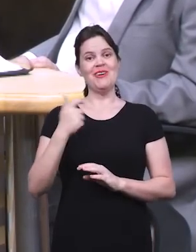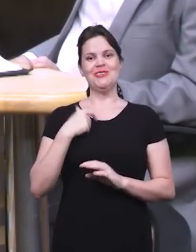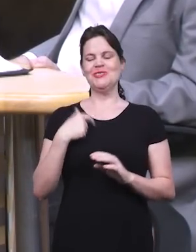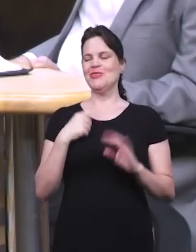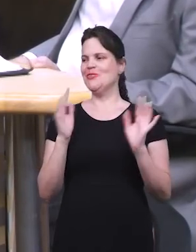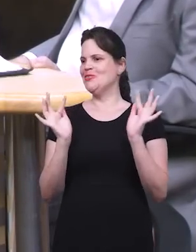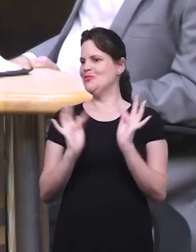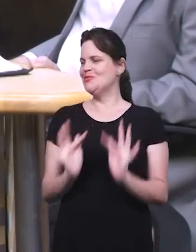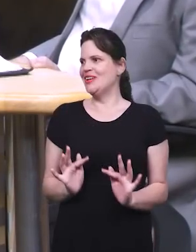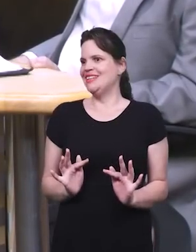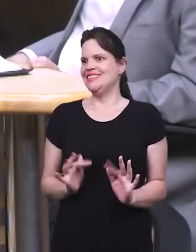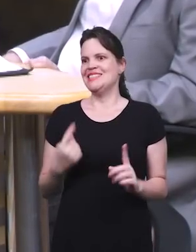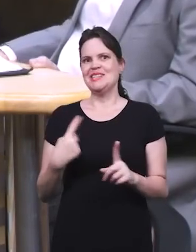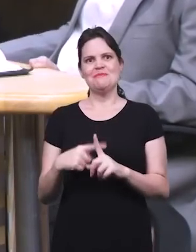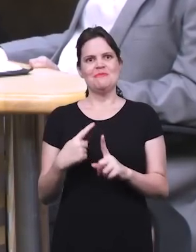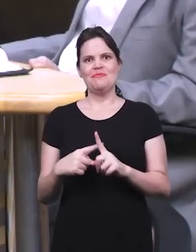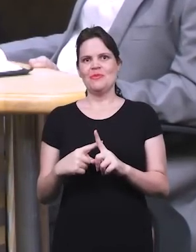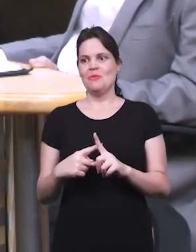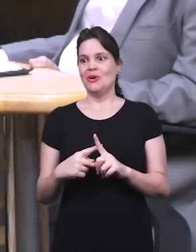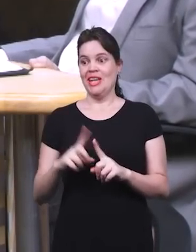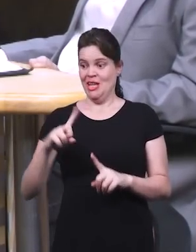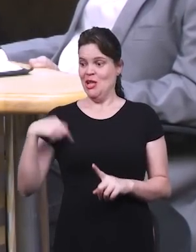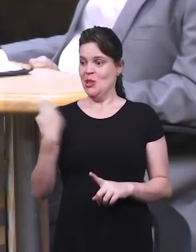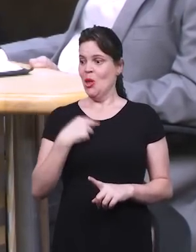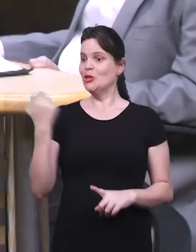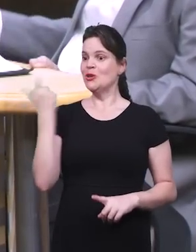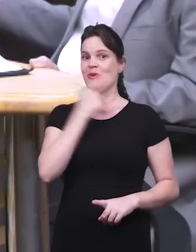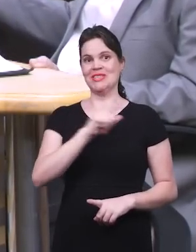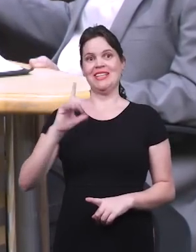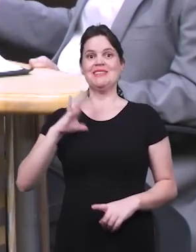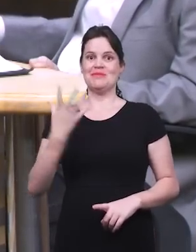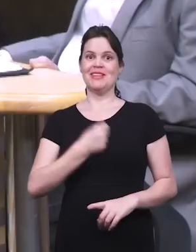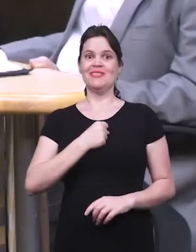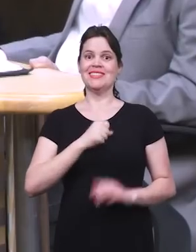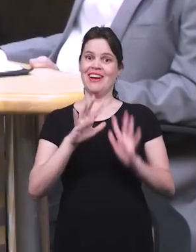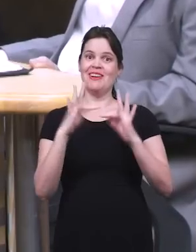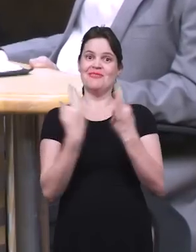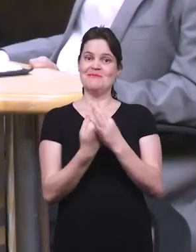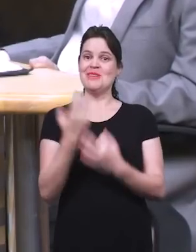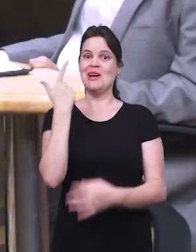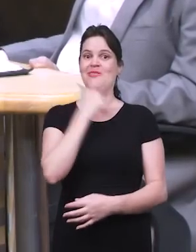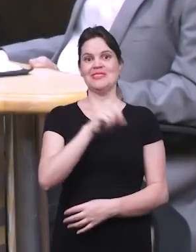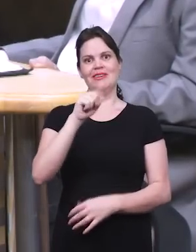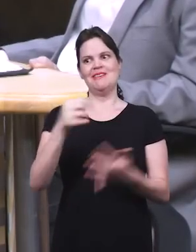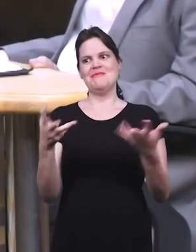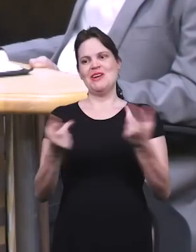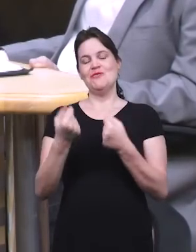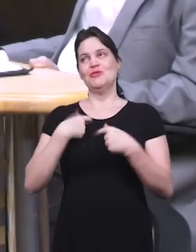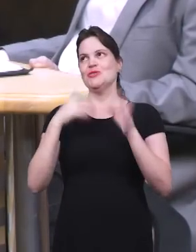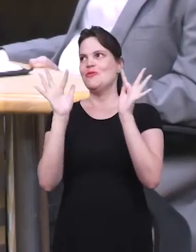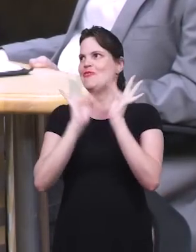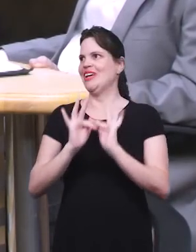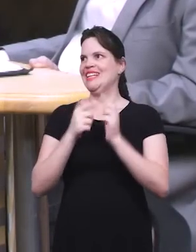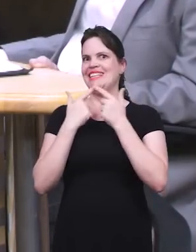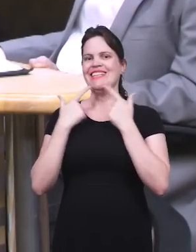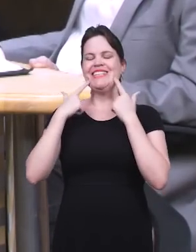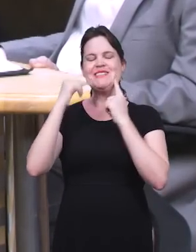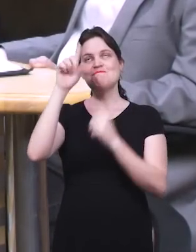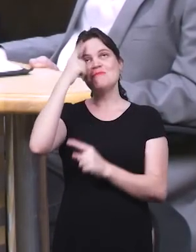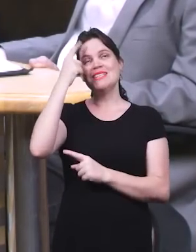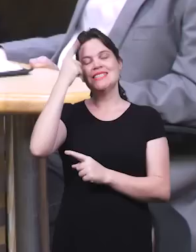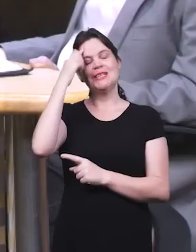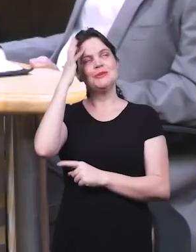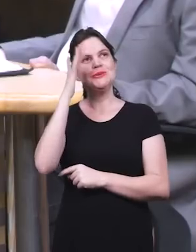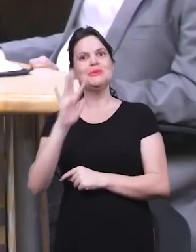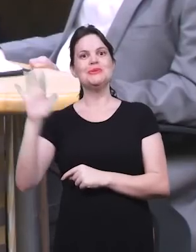Porque isso chegou a nós, né? Todas as famílias, chegou até nós. E o Fernando mencionou um texto que é